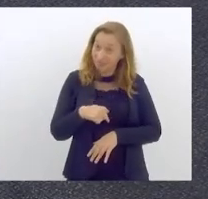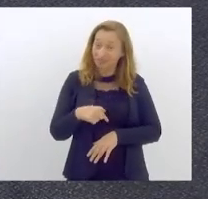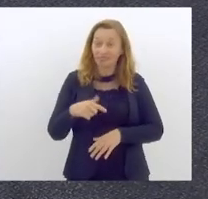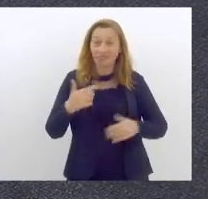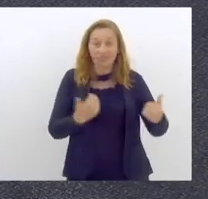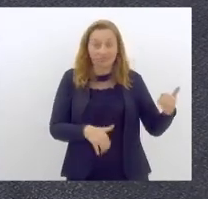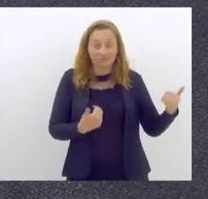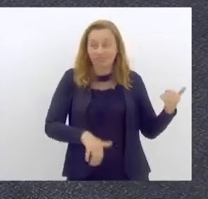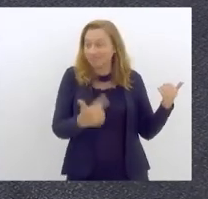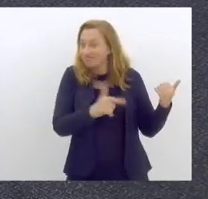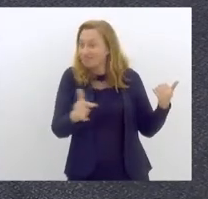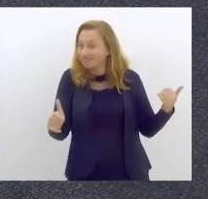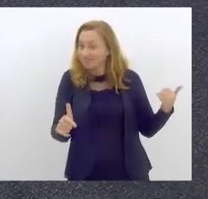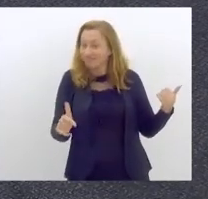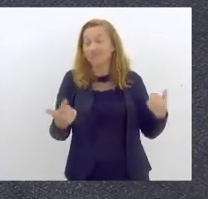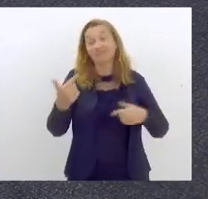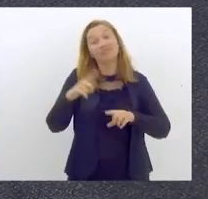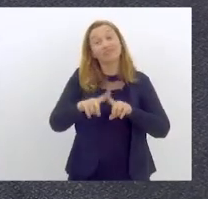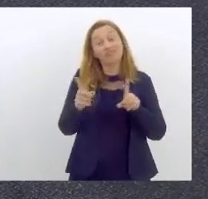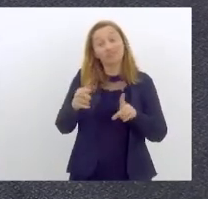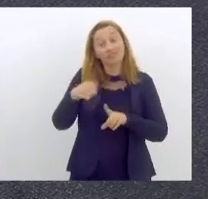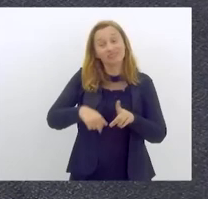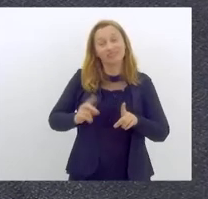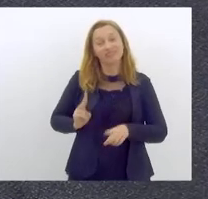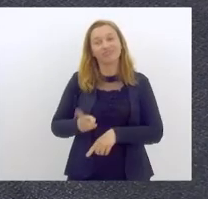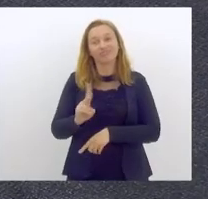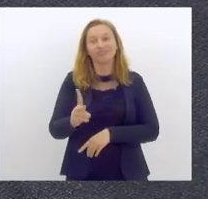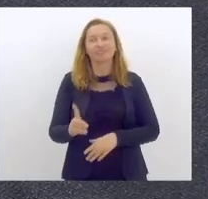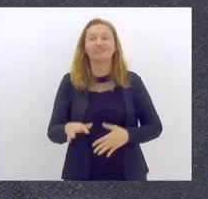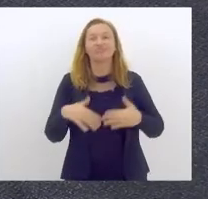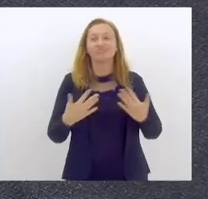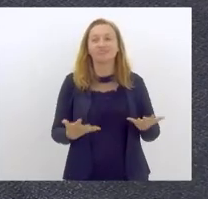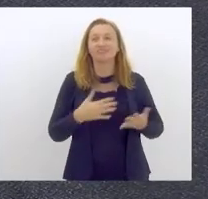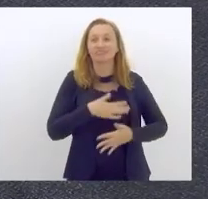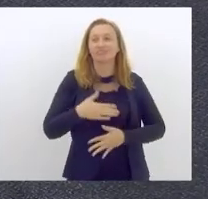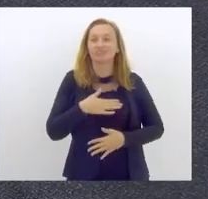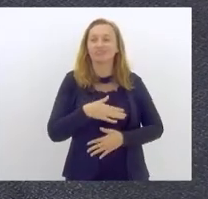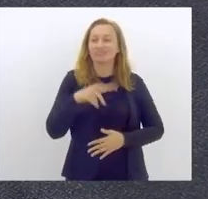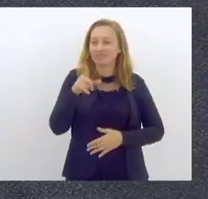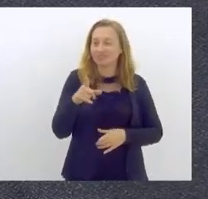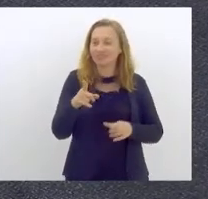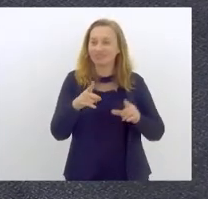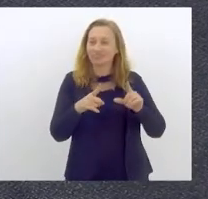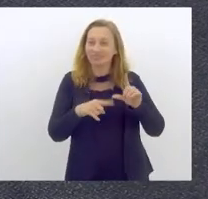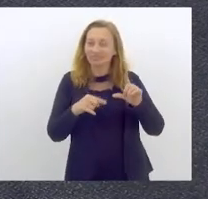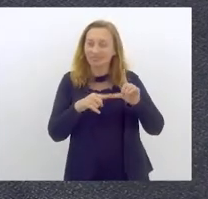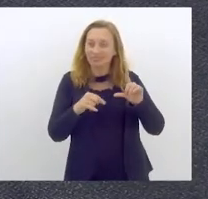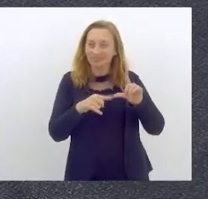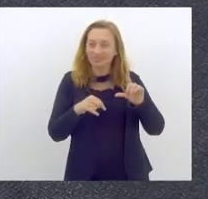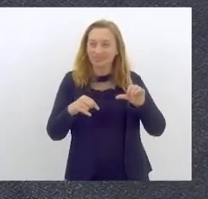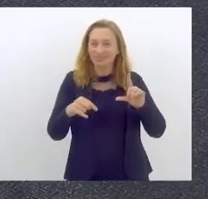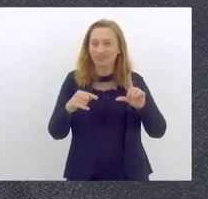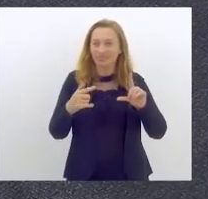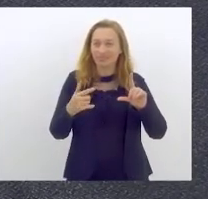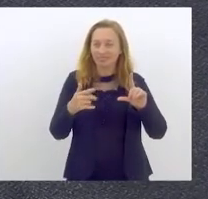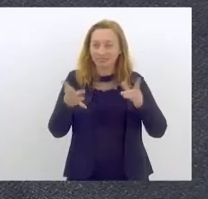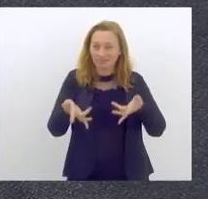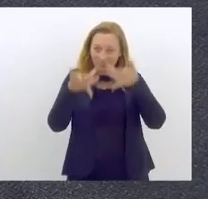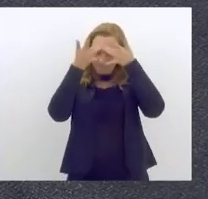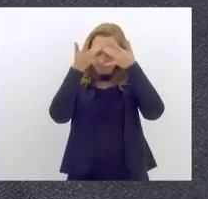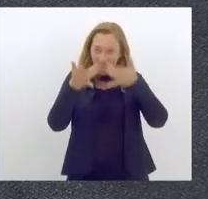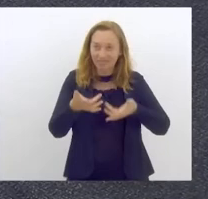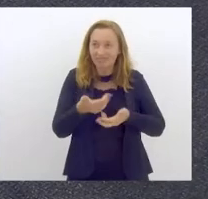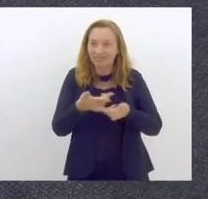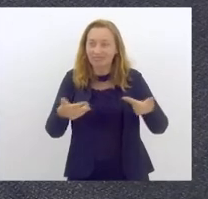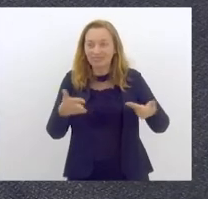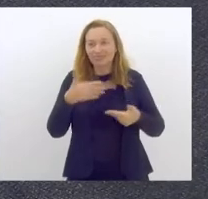violão mas a gente vai continuar eu gostaria que vocês pegasse essa letra por gentileza tem